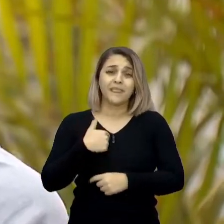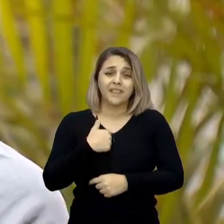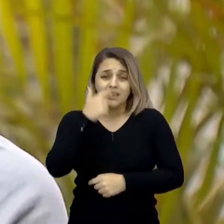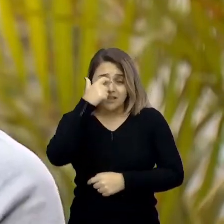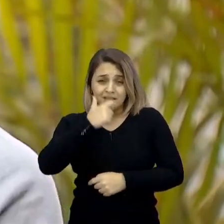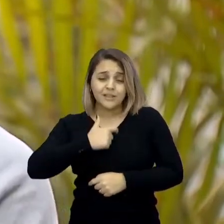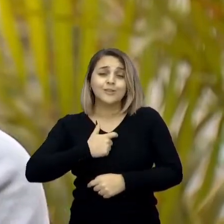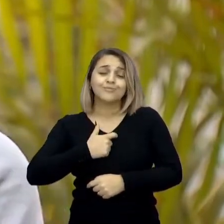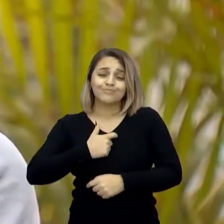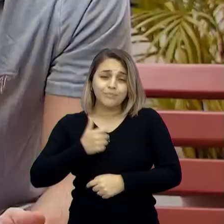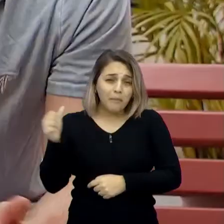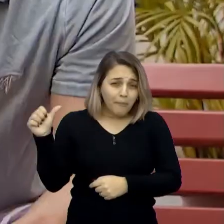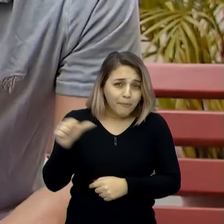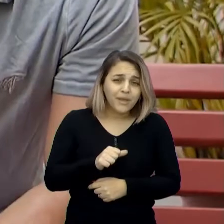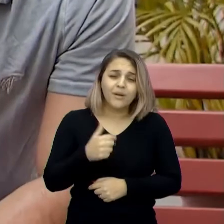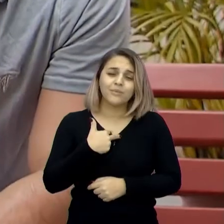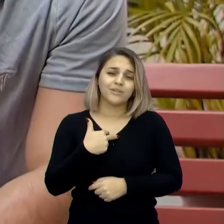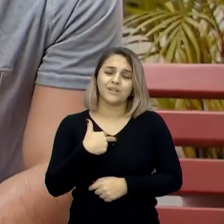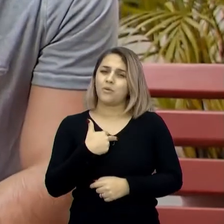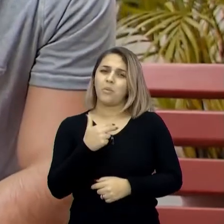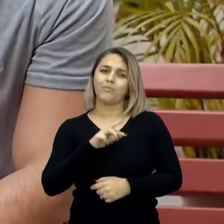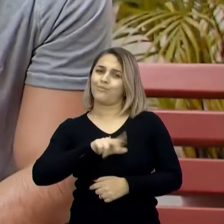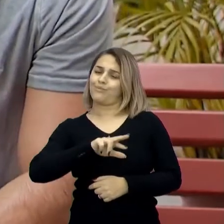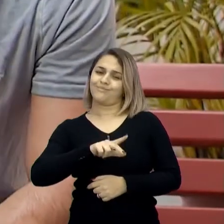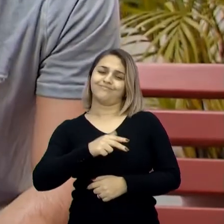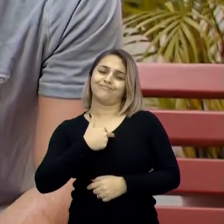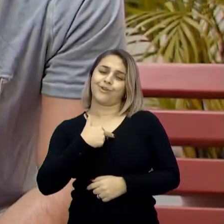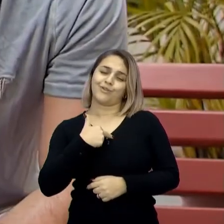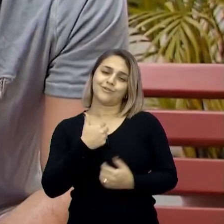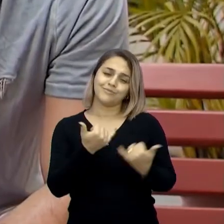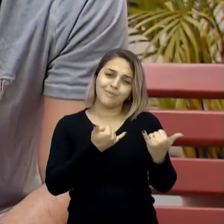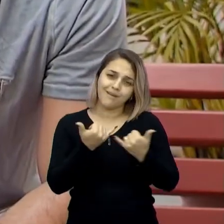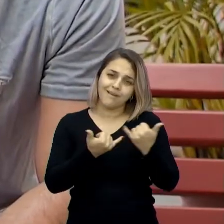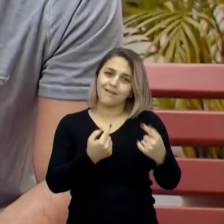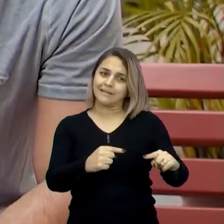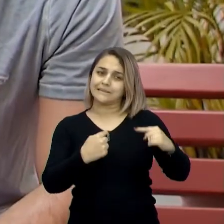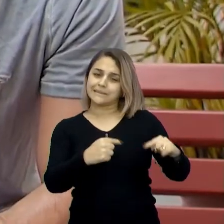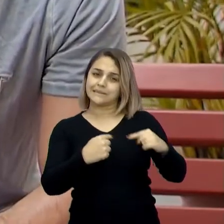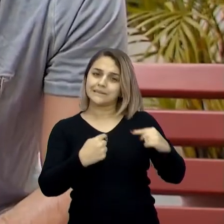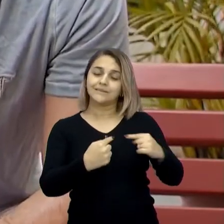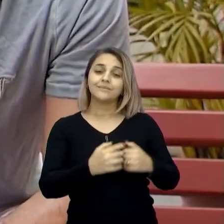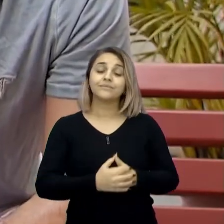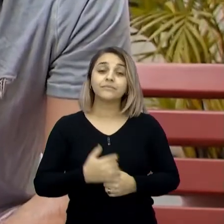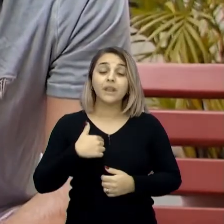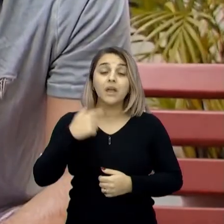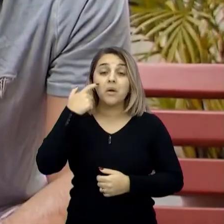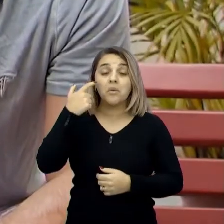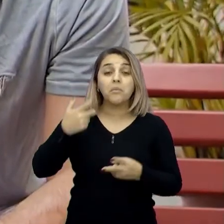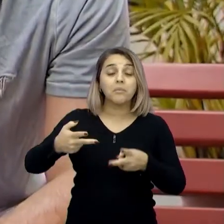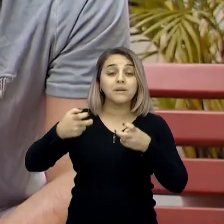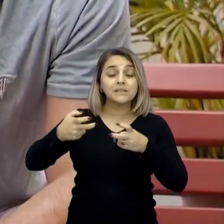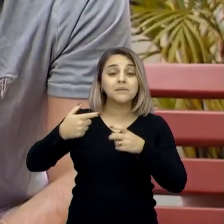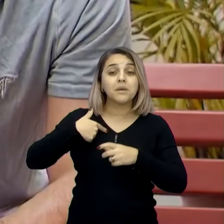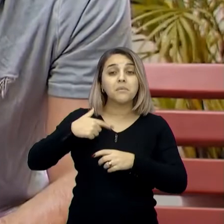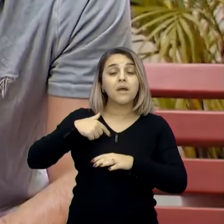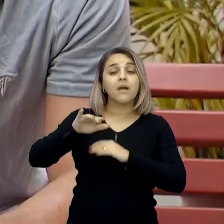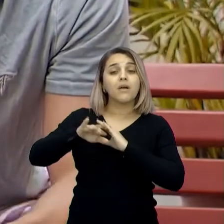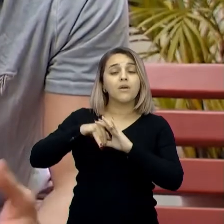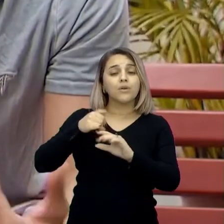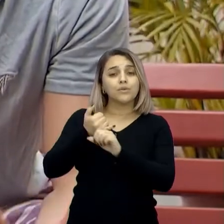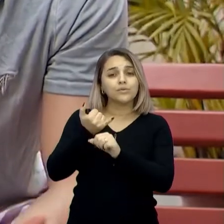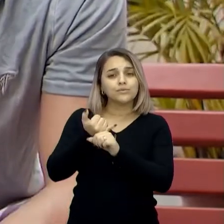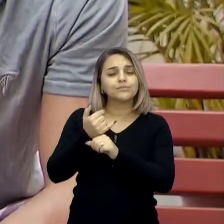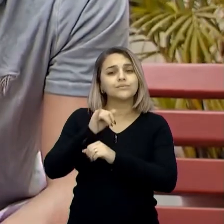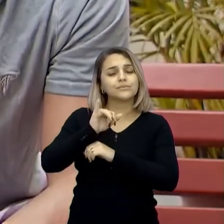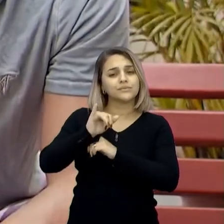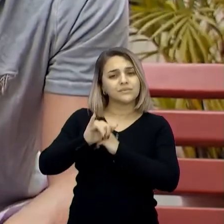de que ela não pode se abrir em casa. Eu percebo muito através do trabalho do meu canal na internet, né, do Põe na Roda, que existem muitos pais e mães que são